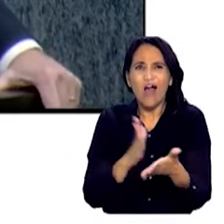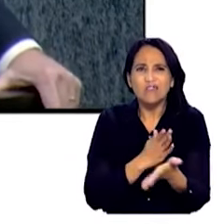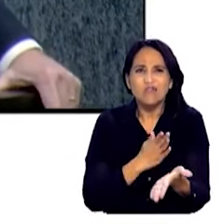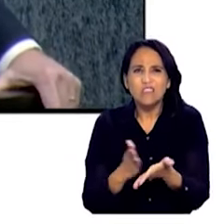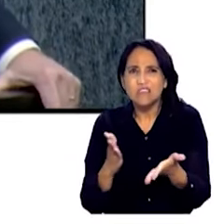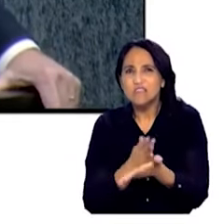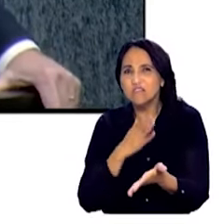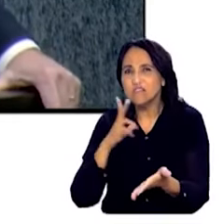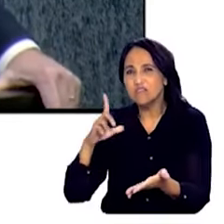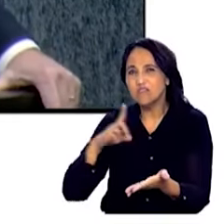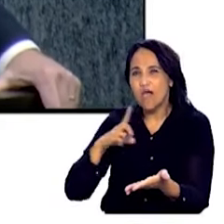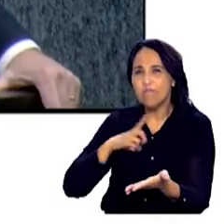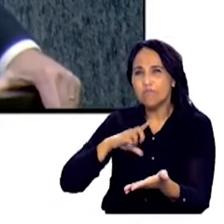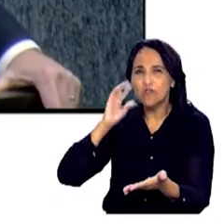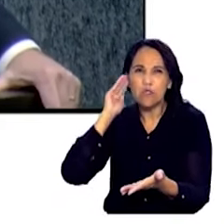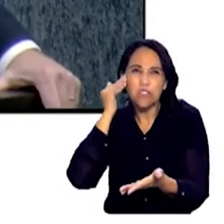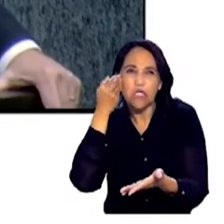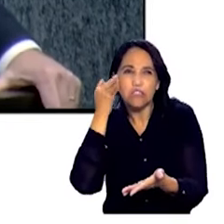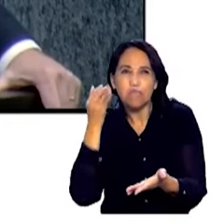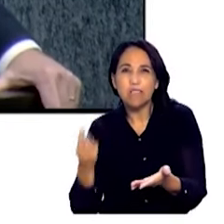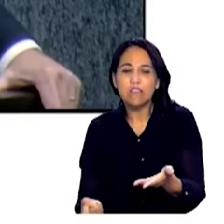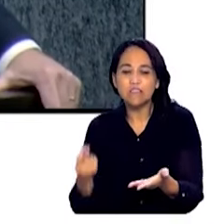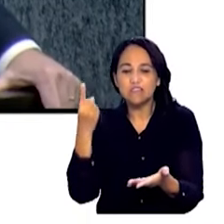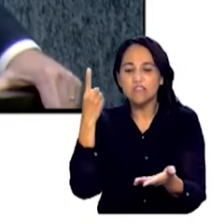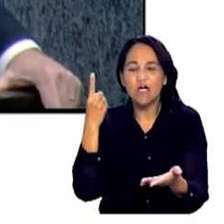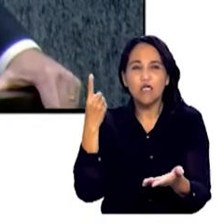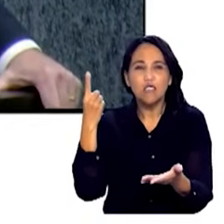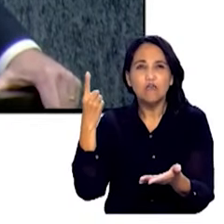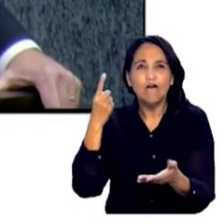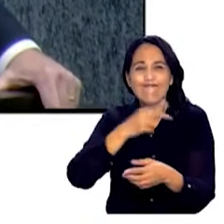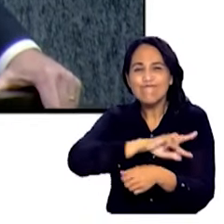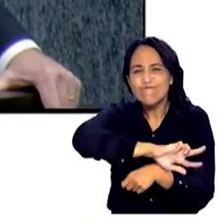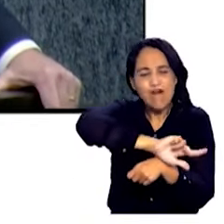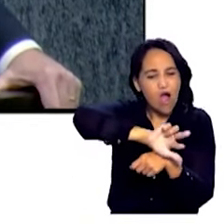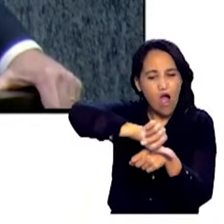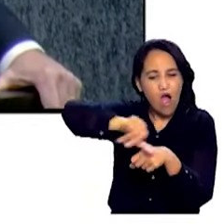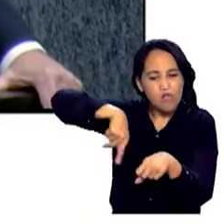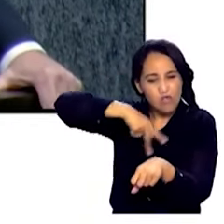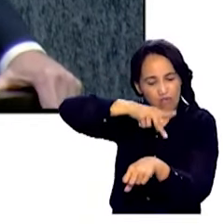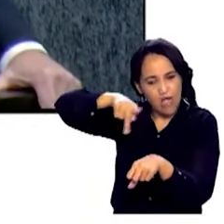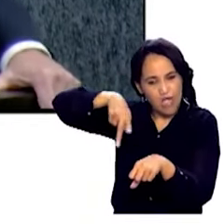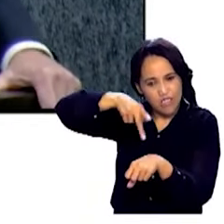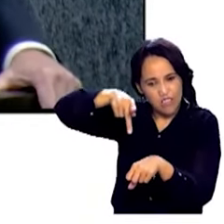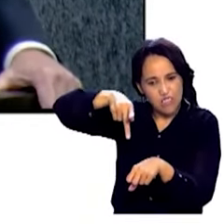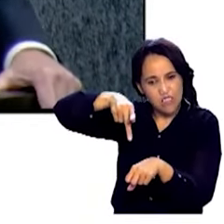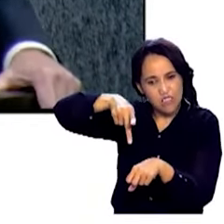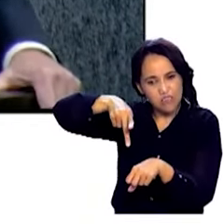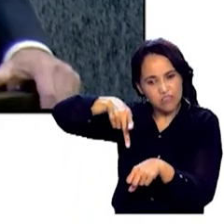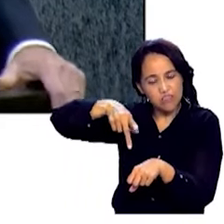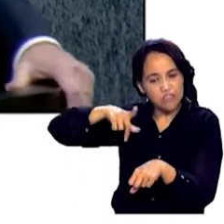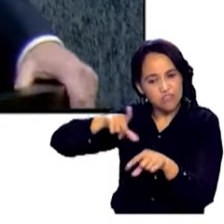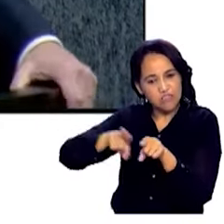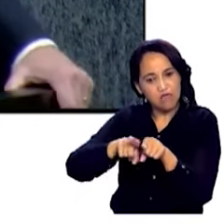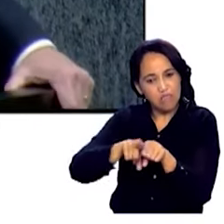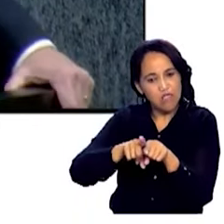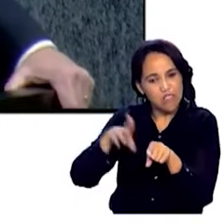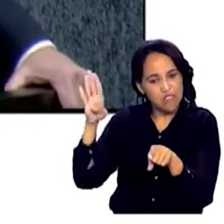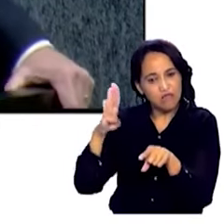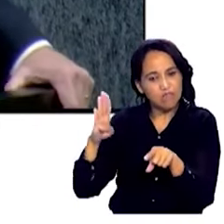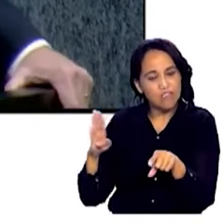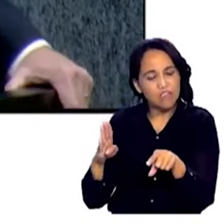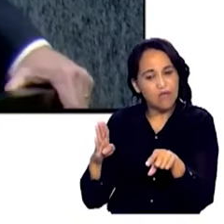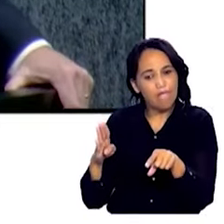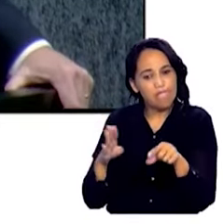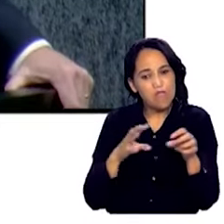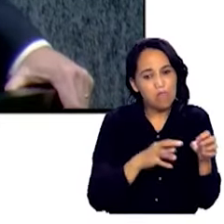estranha e em vários países no Brasil também de que quanto mais competência mais atribuições o sujeito tem mais poder o